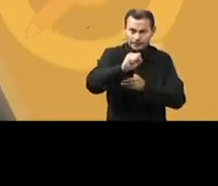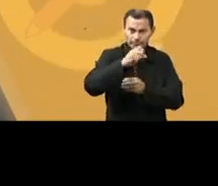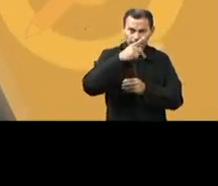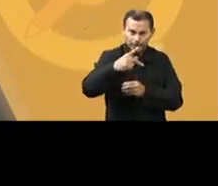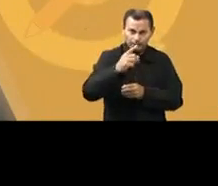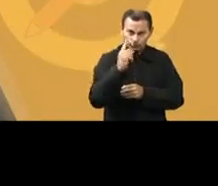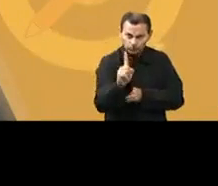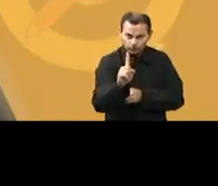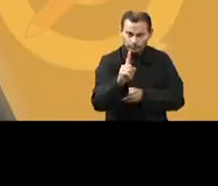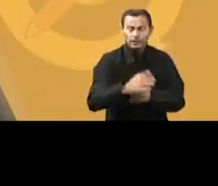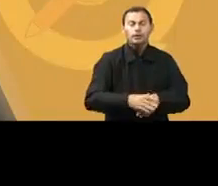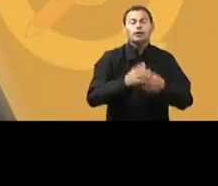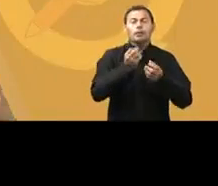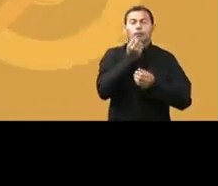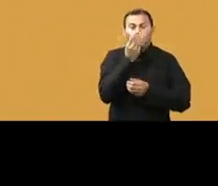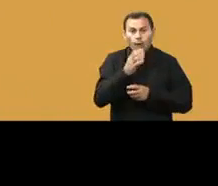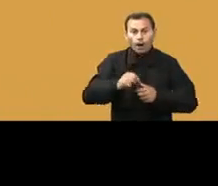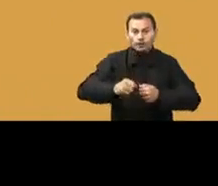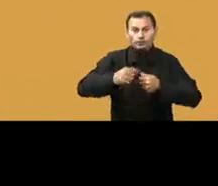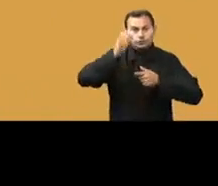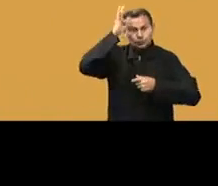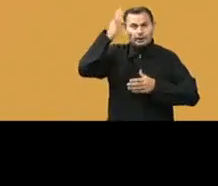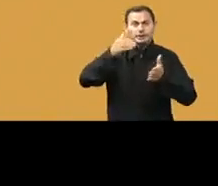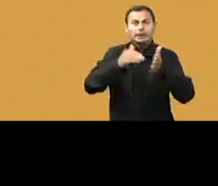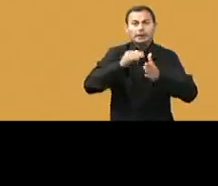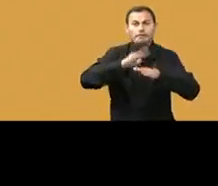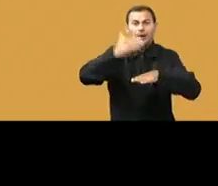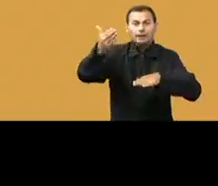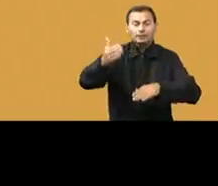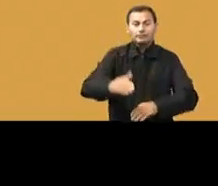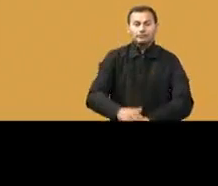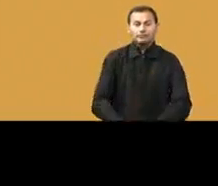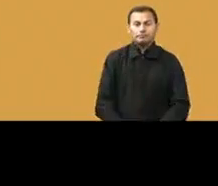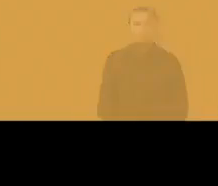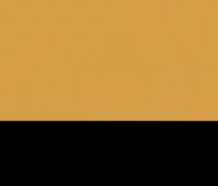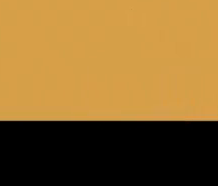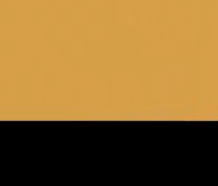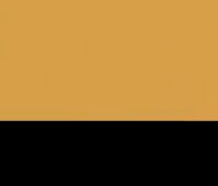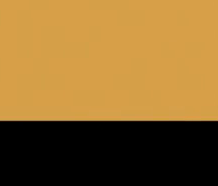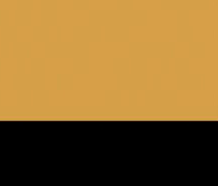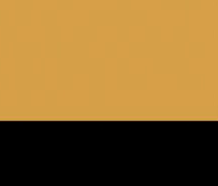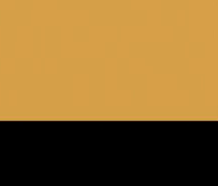SP1? Então, boa sorte e até mais!